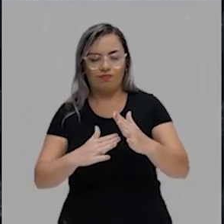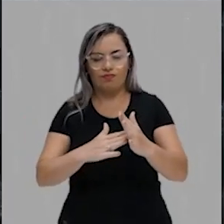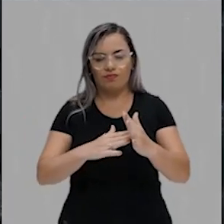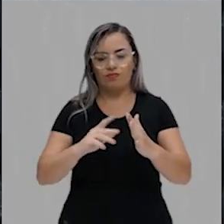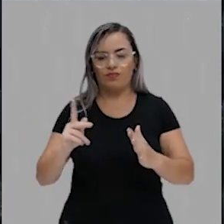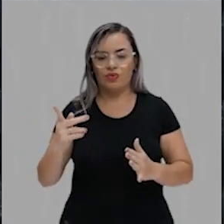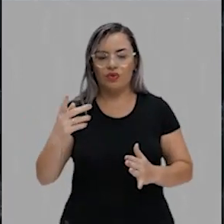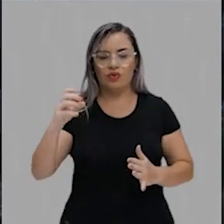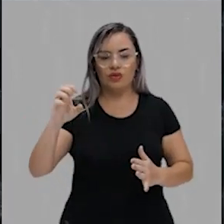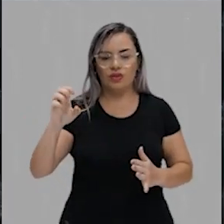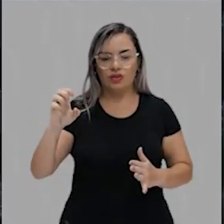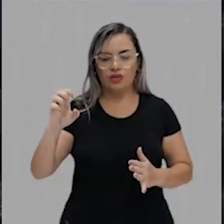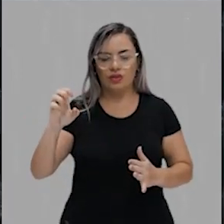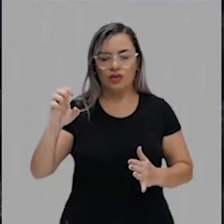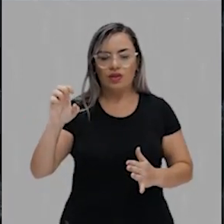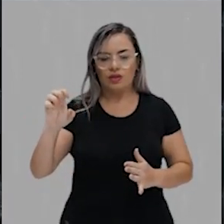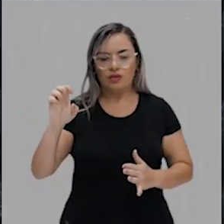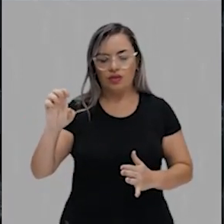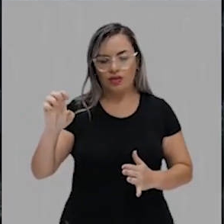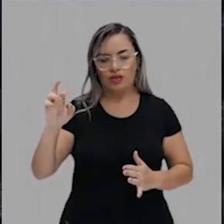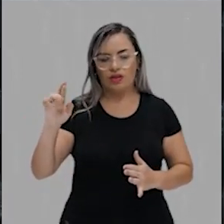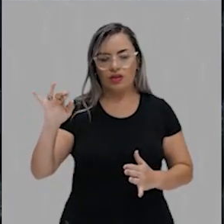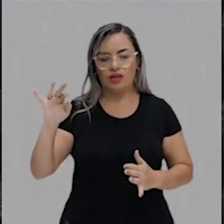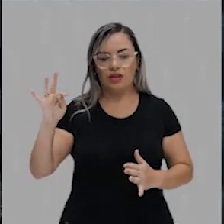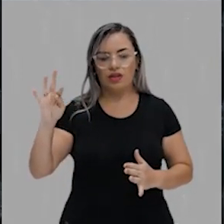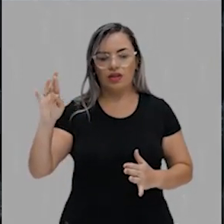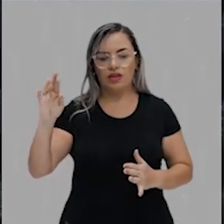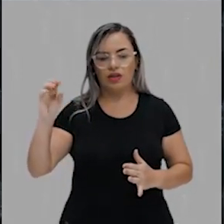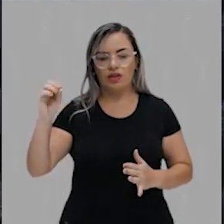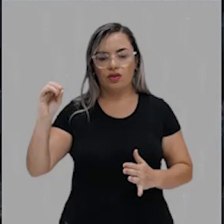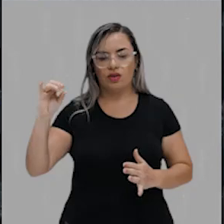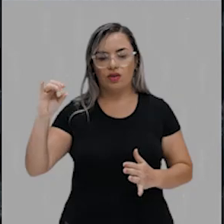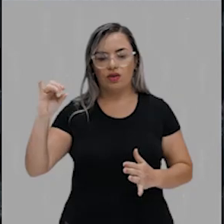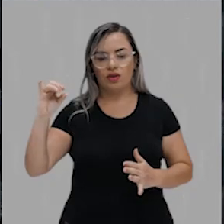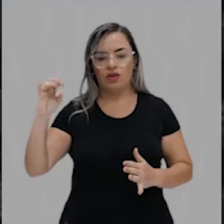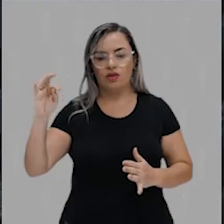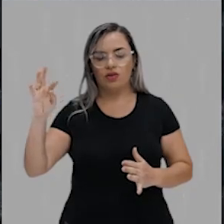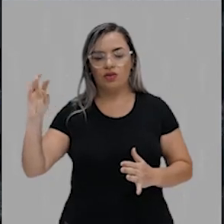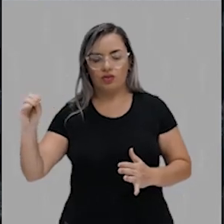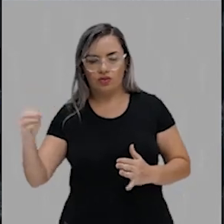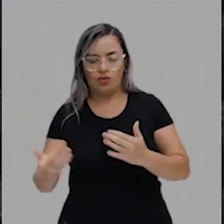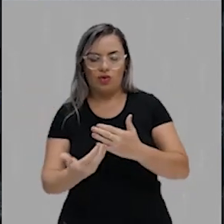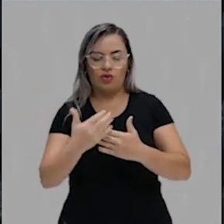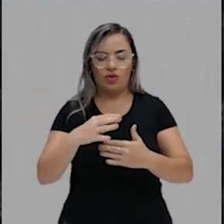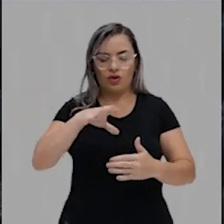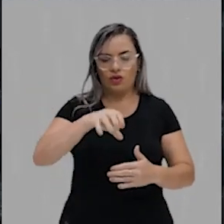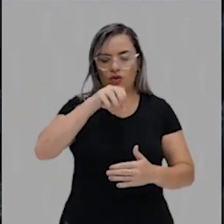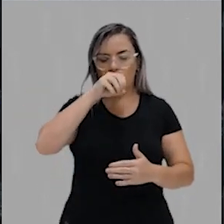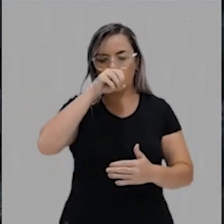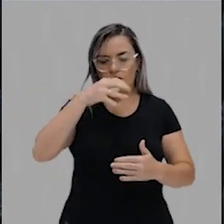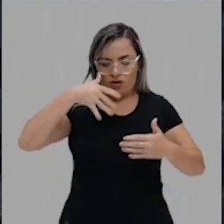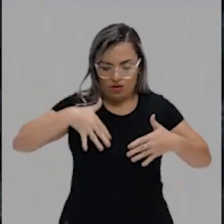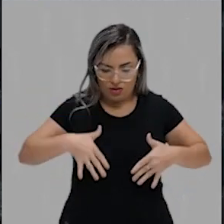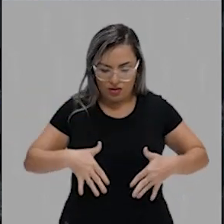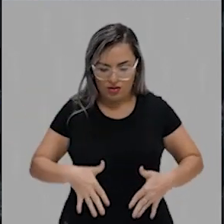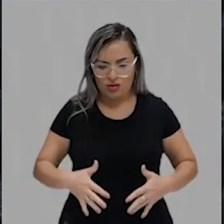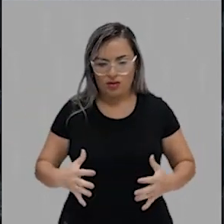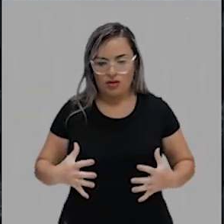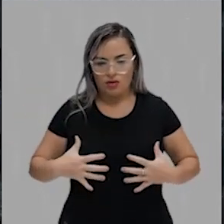eritrócitos consigam oxigenar as nossas células, beleza? Então é isso. Nós temos aqui,